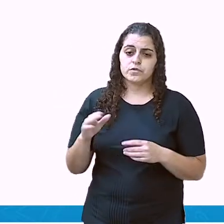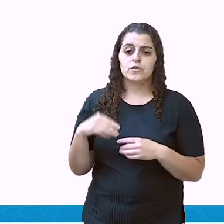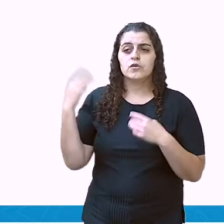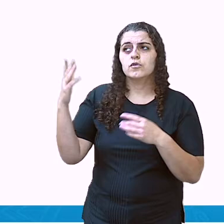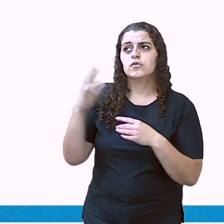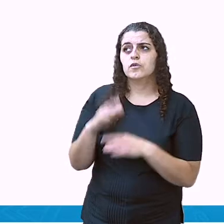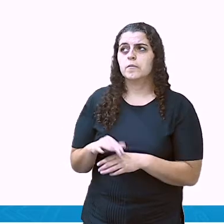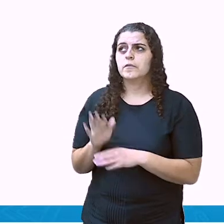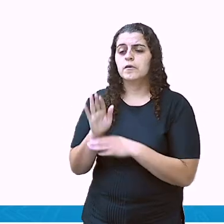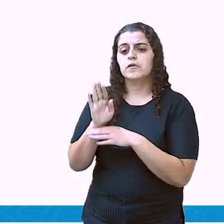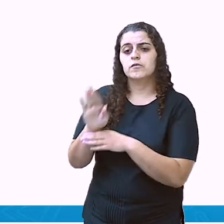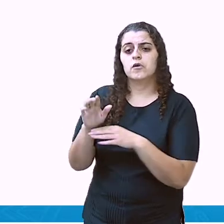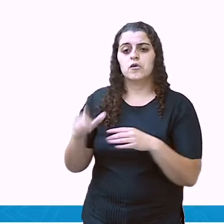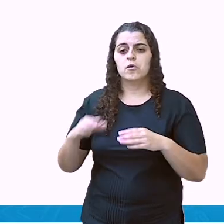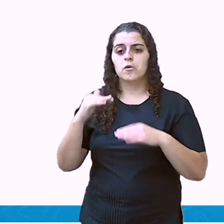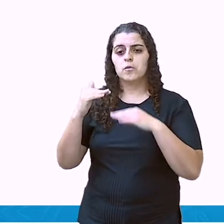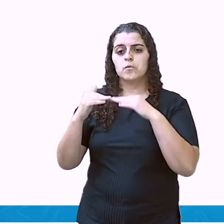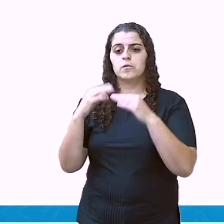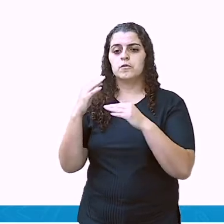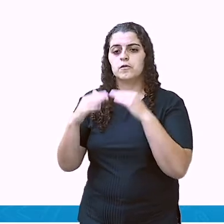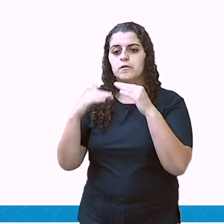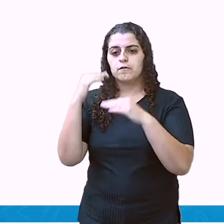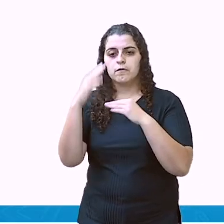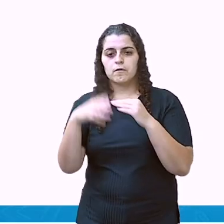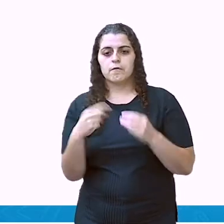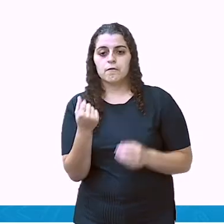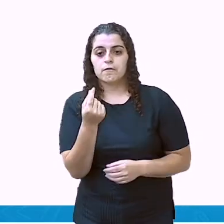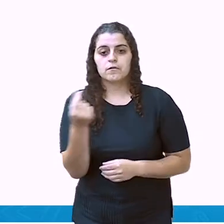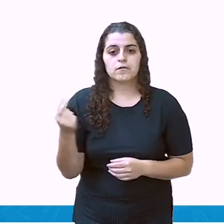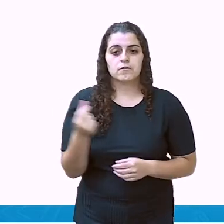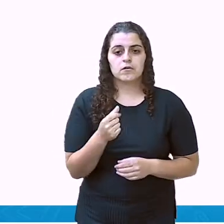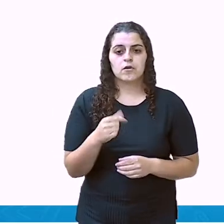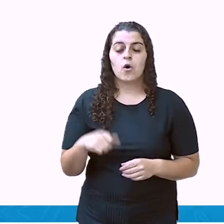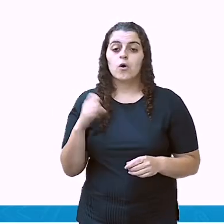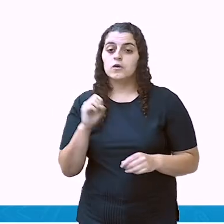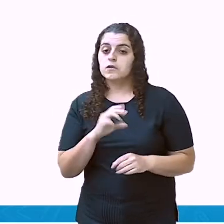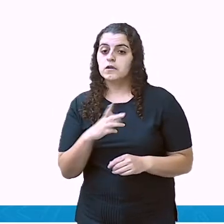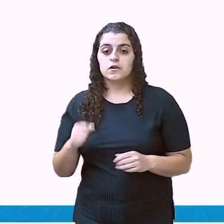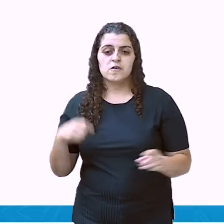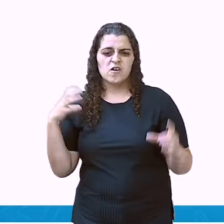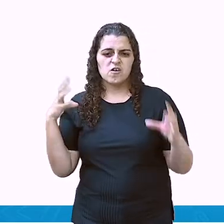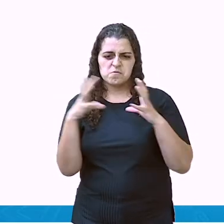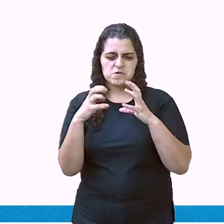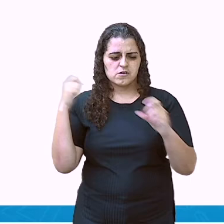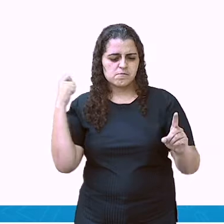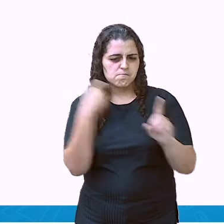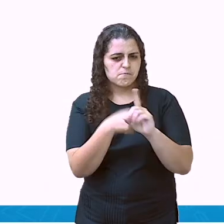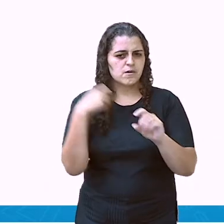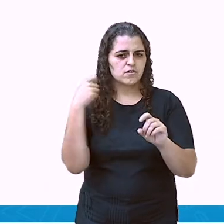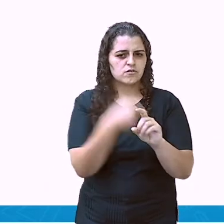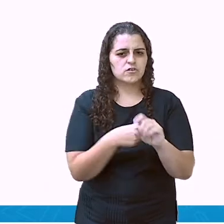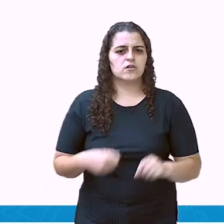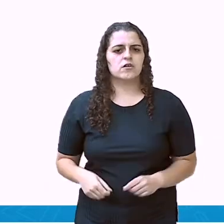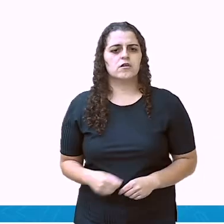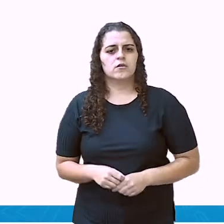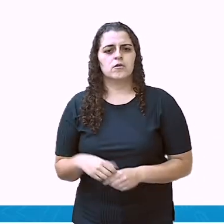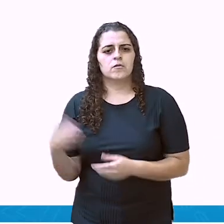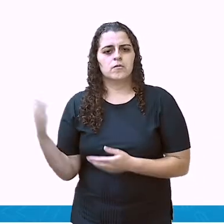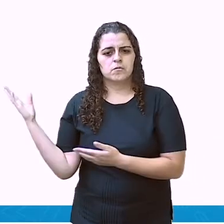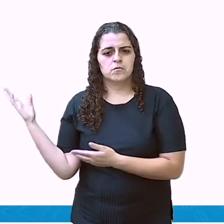senhores, fazendo tudo o que lhes ordenassem sob pena de castigos violentos. Então, eles